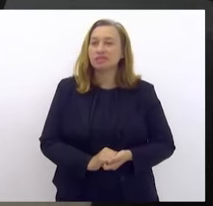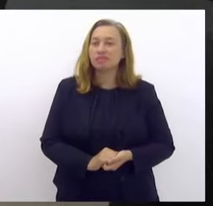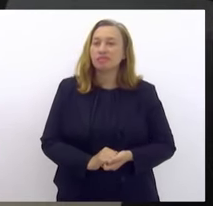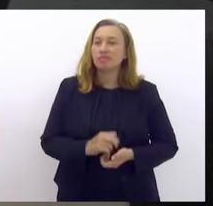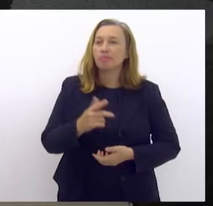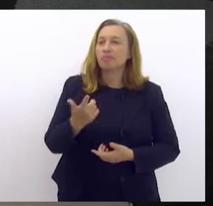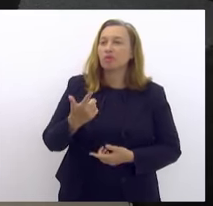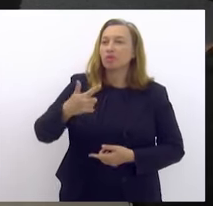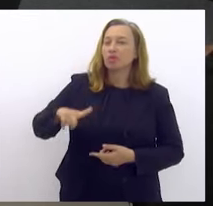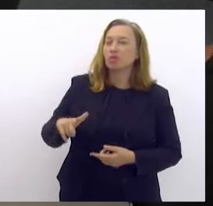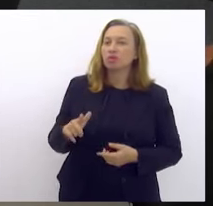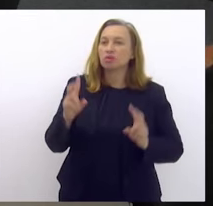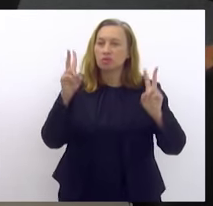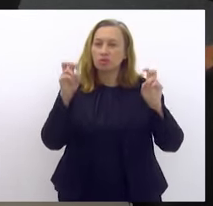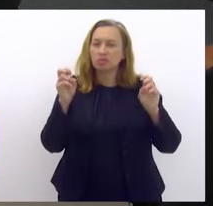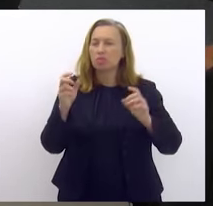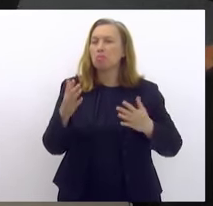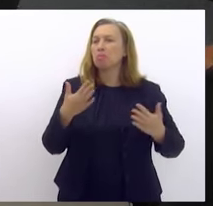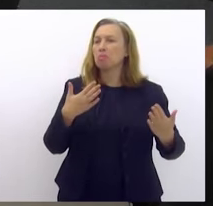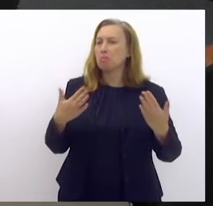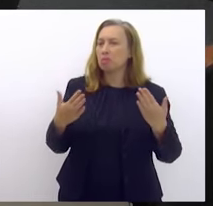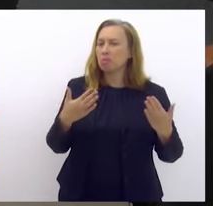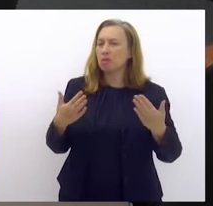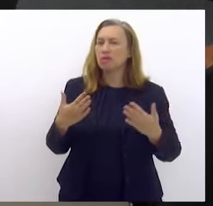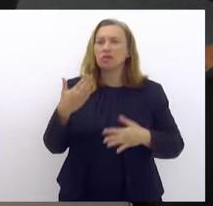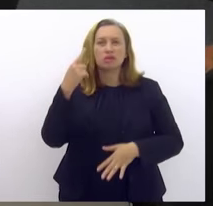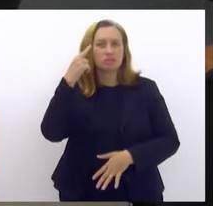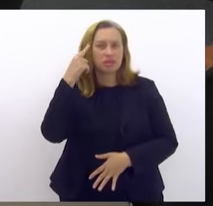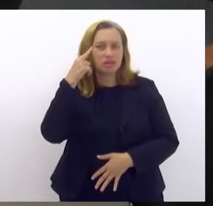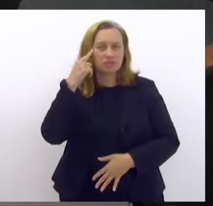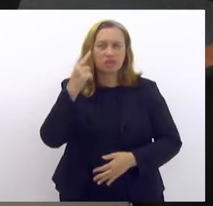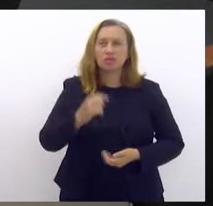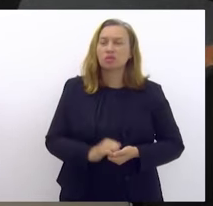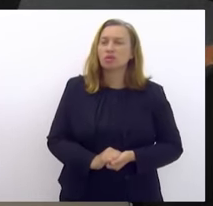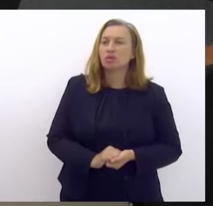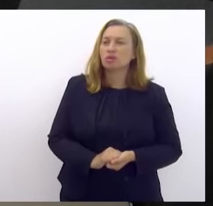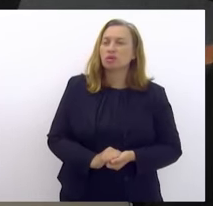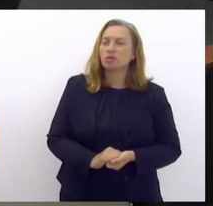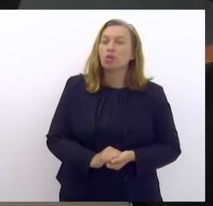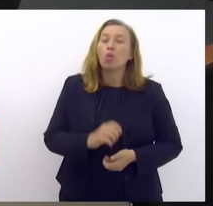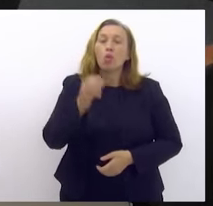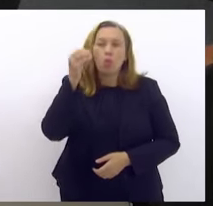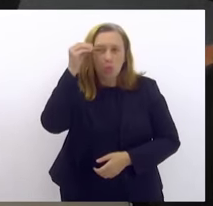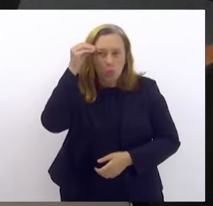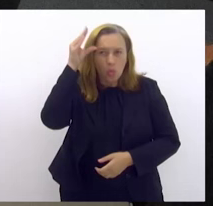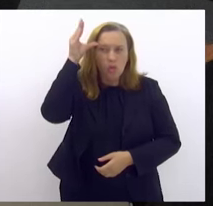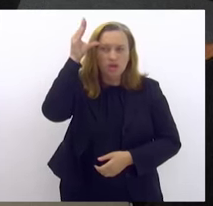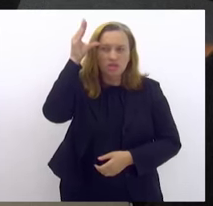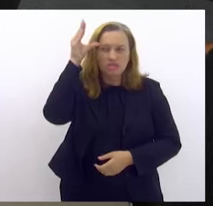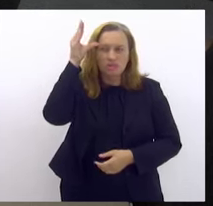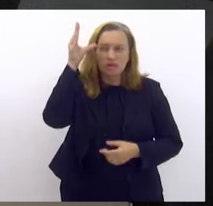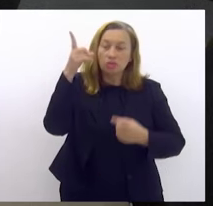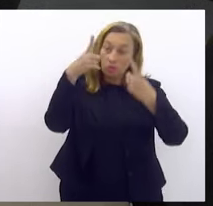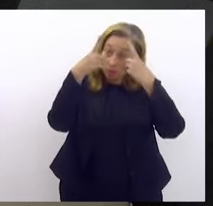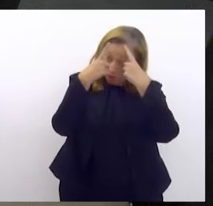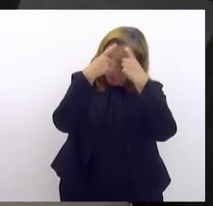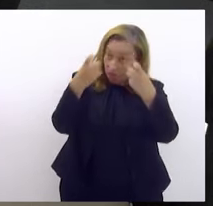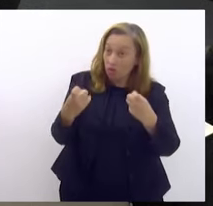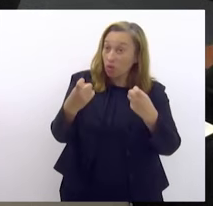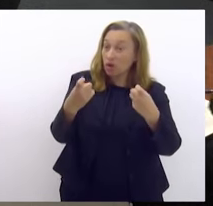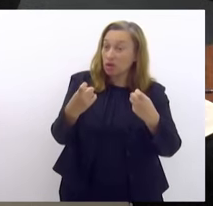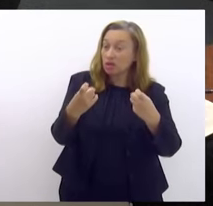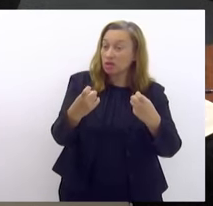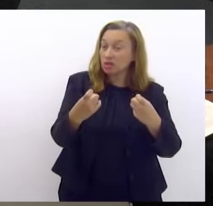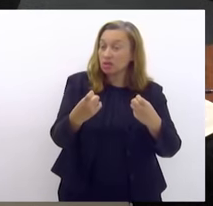outro lado, ou melhor, paralelamente a essa reflexão, que o conhecimento seria uma violência dos